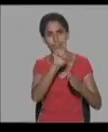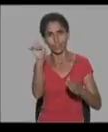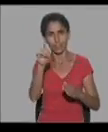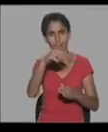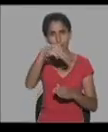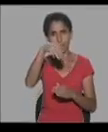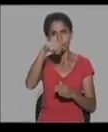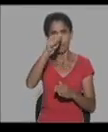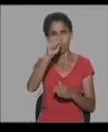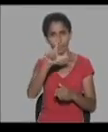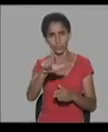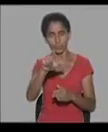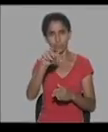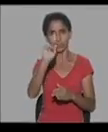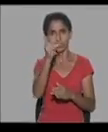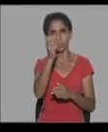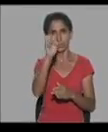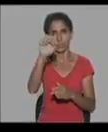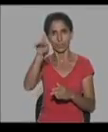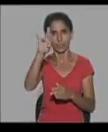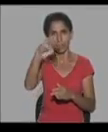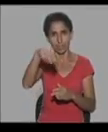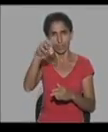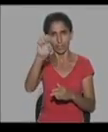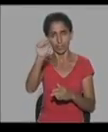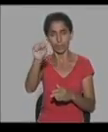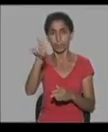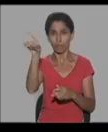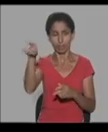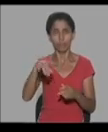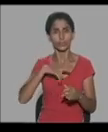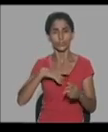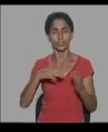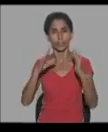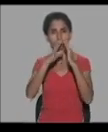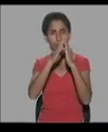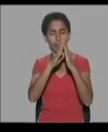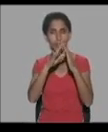negócio interessante porque o teatro estava fechado há muito tempo.